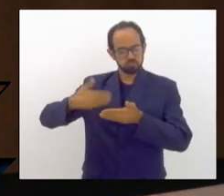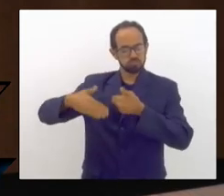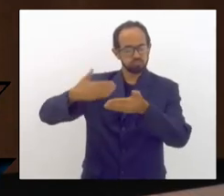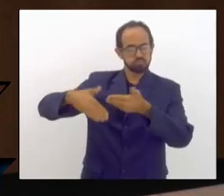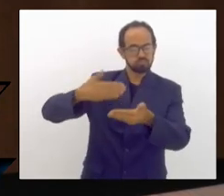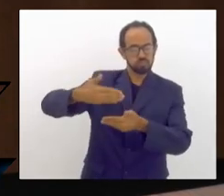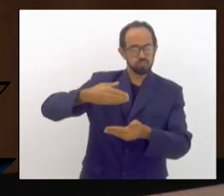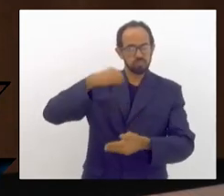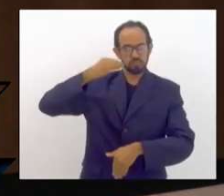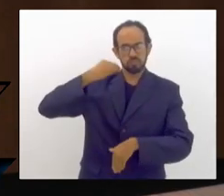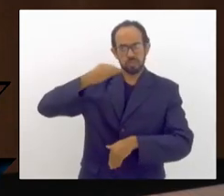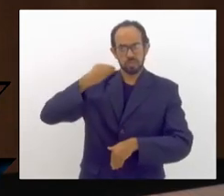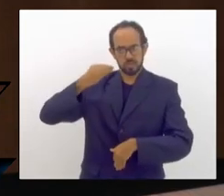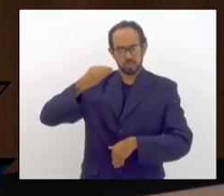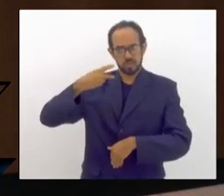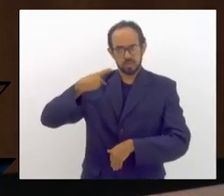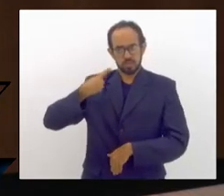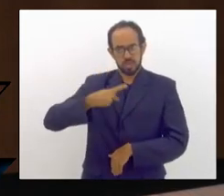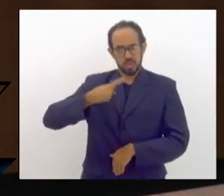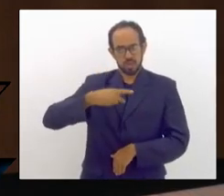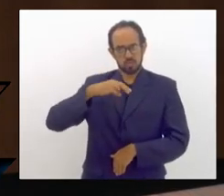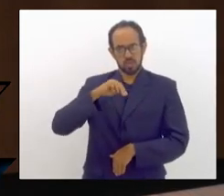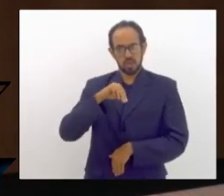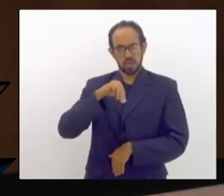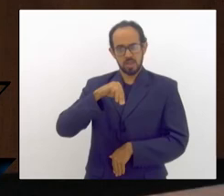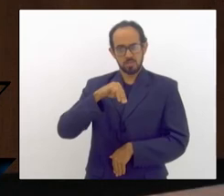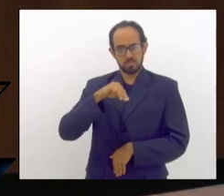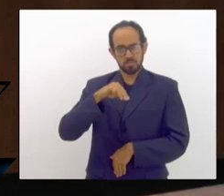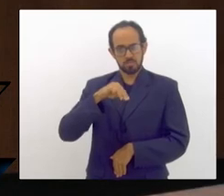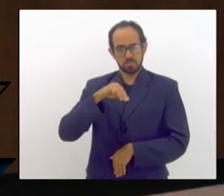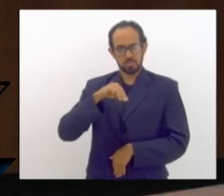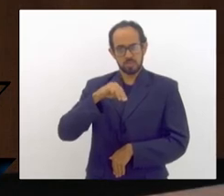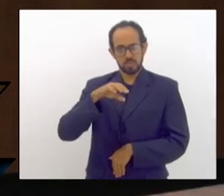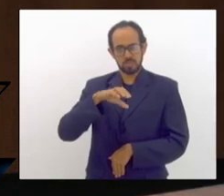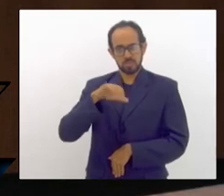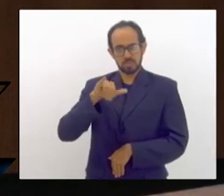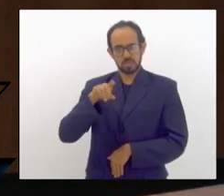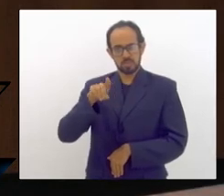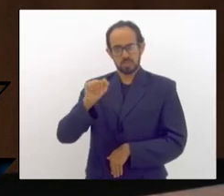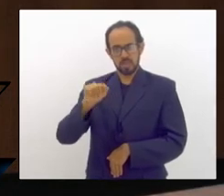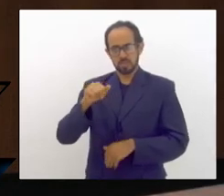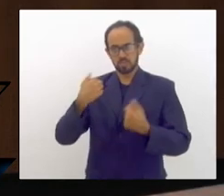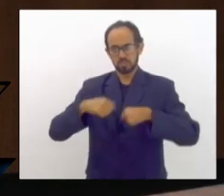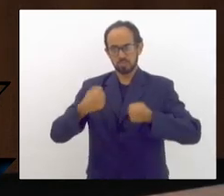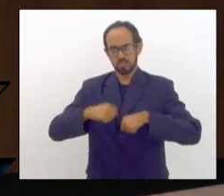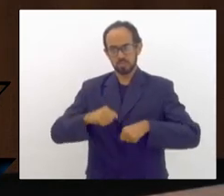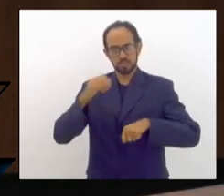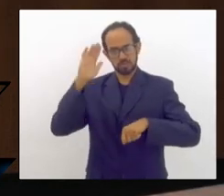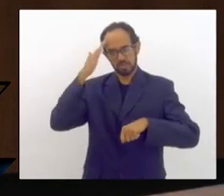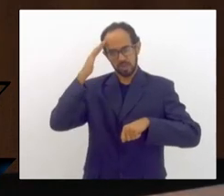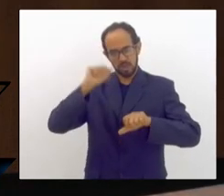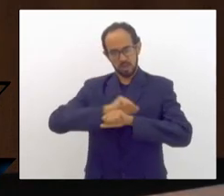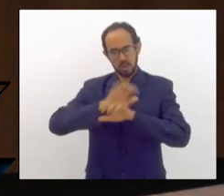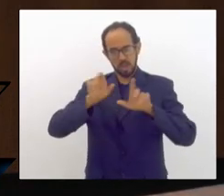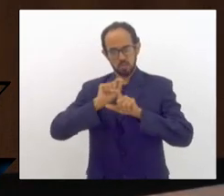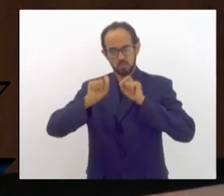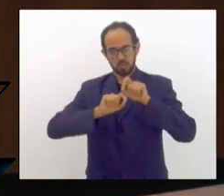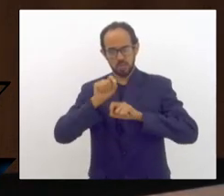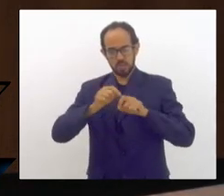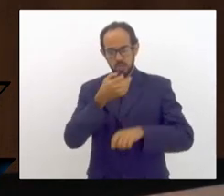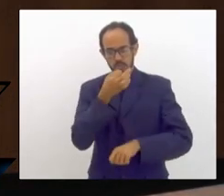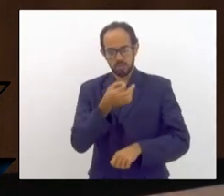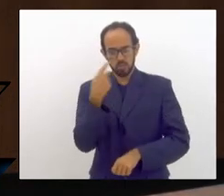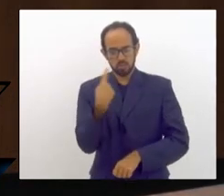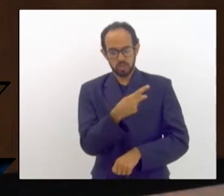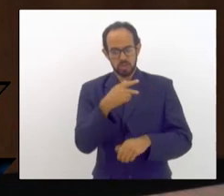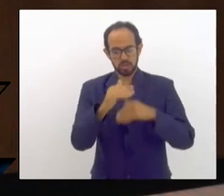do Emicida, a gente tem que reconhecer na trajetória de vida dele como um todo, nos posicionamentos públicos dele, em sua